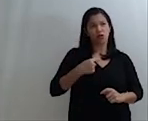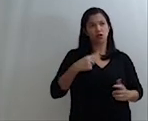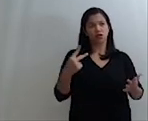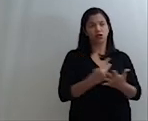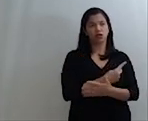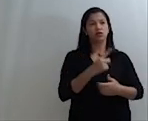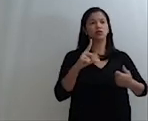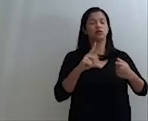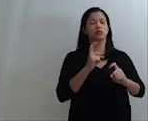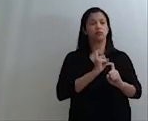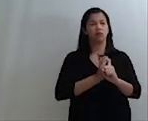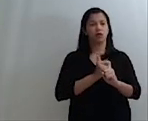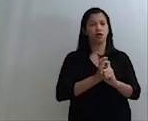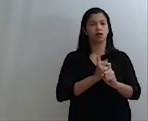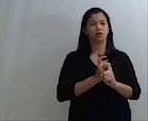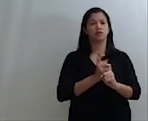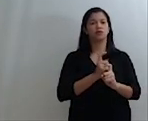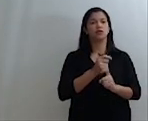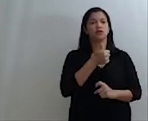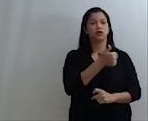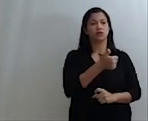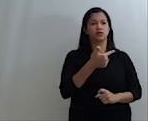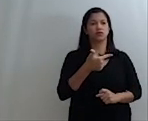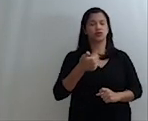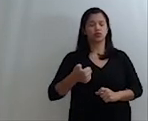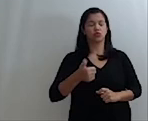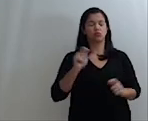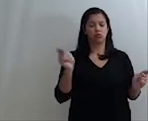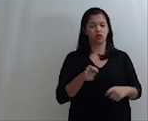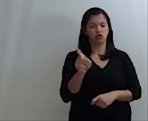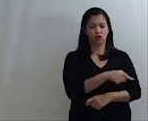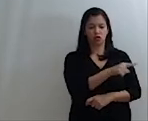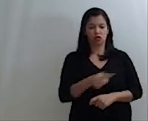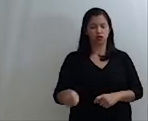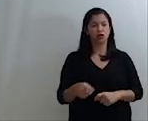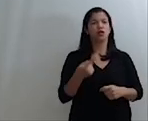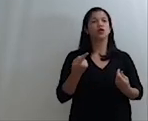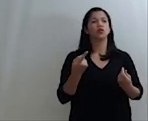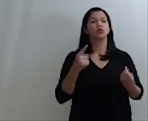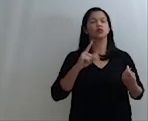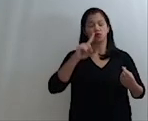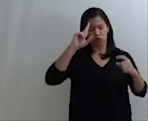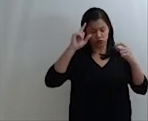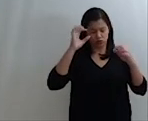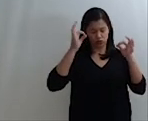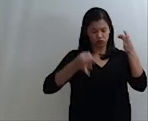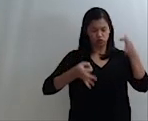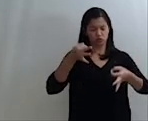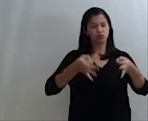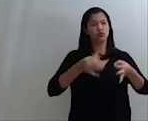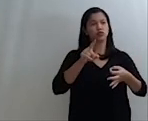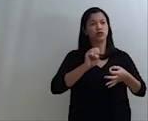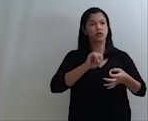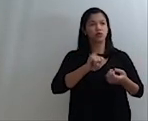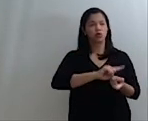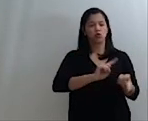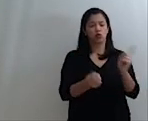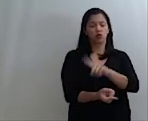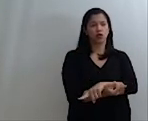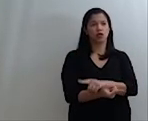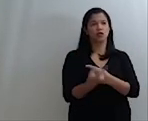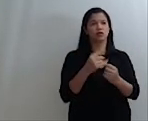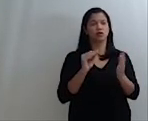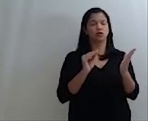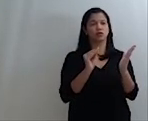Artigo 121 do Código Penal somente é possível a anulação do jur em apelação quando patente julgamento contrário à prova dos Autos Ou seja quando a